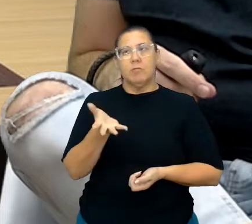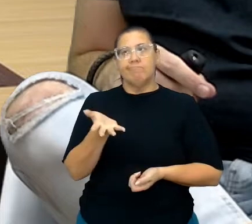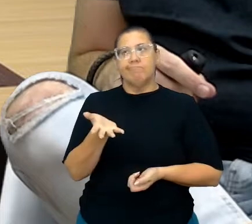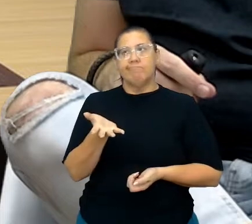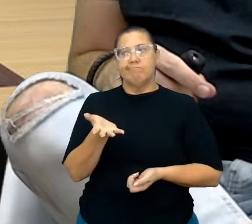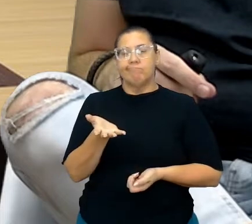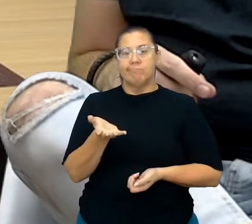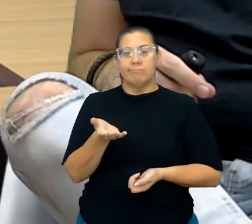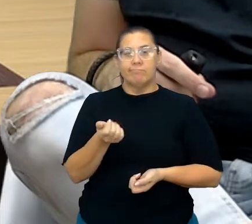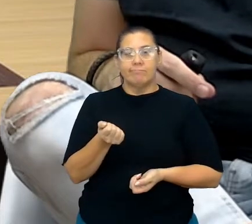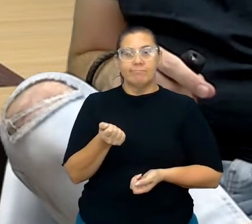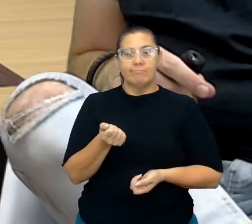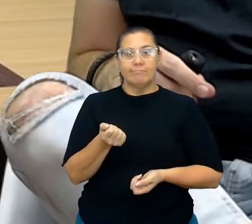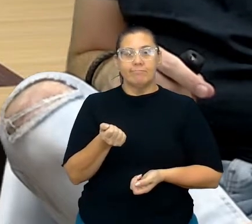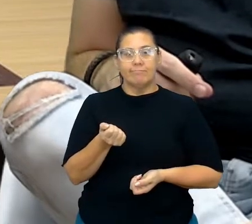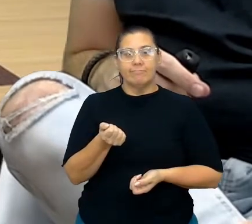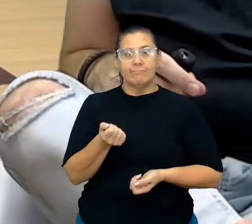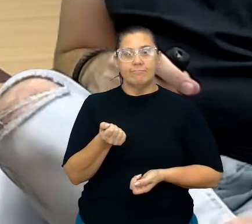parar